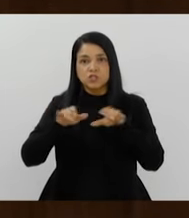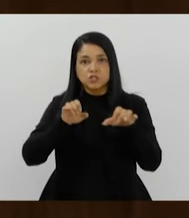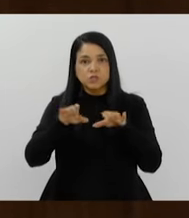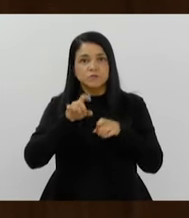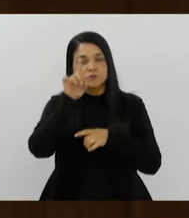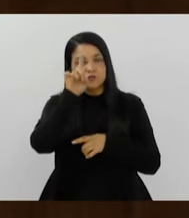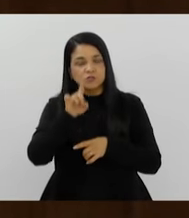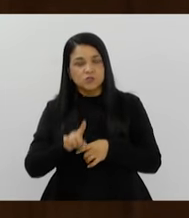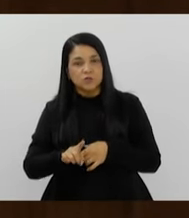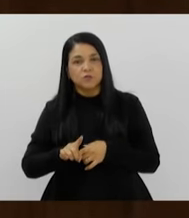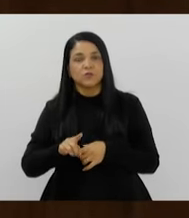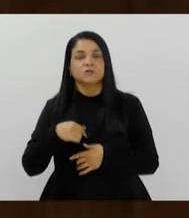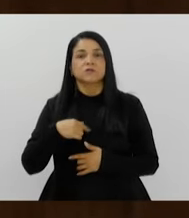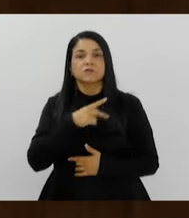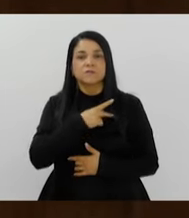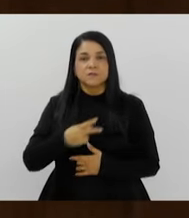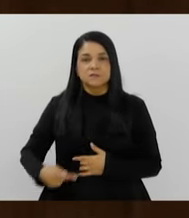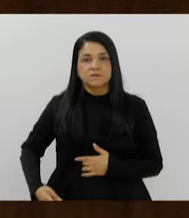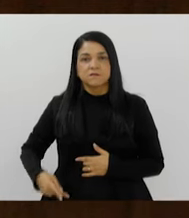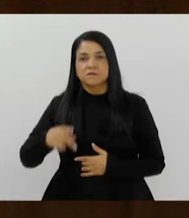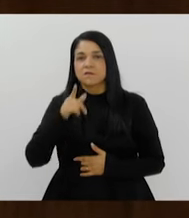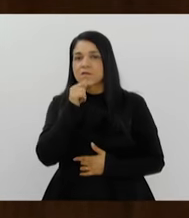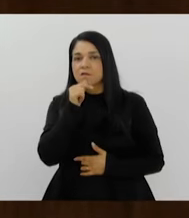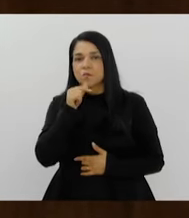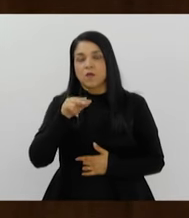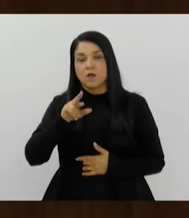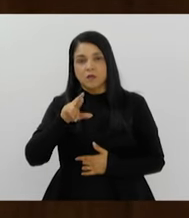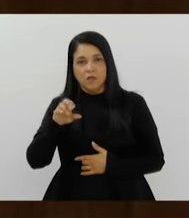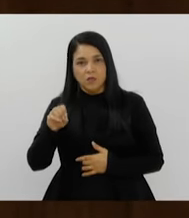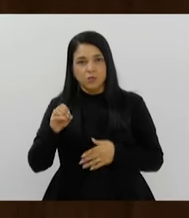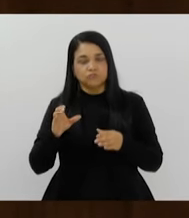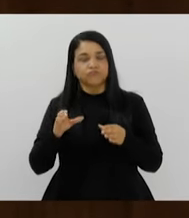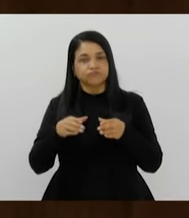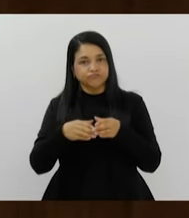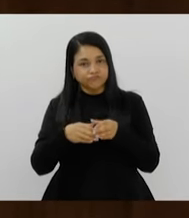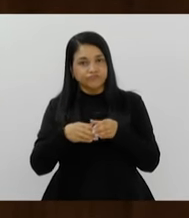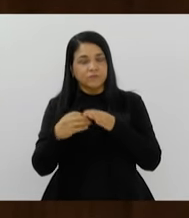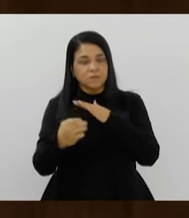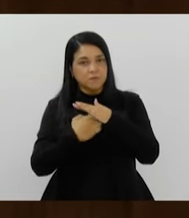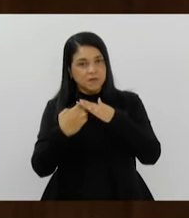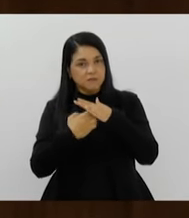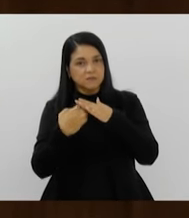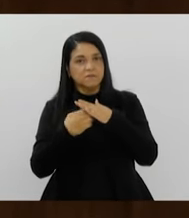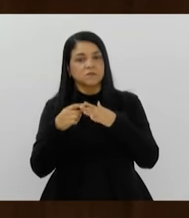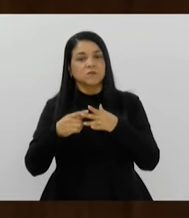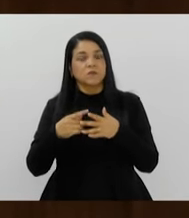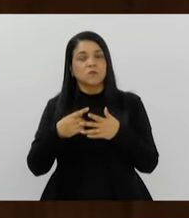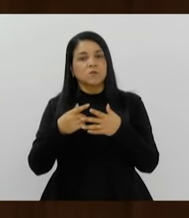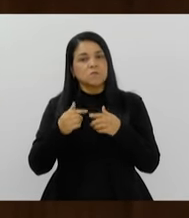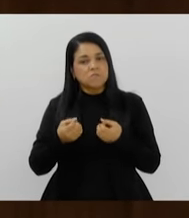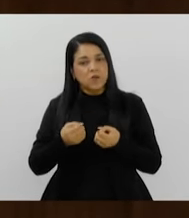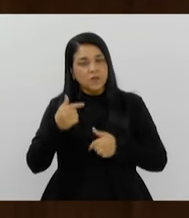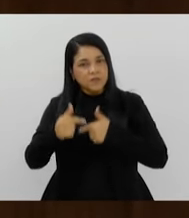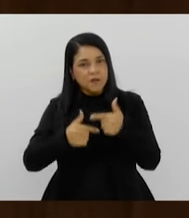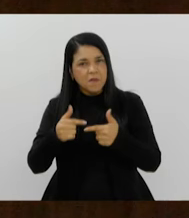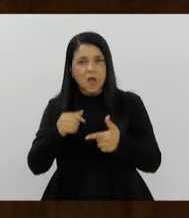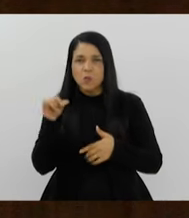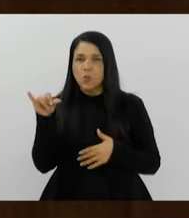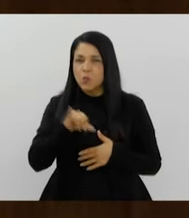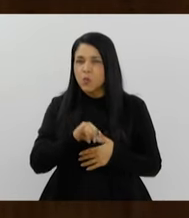diretores, o presidente da Águas do Rio, para que nos dê explicações sobre o péssimo serviço, sobre o